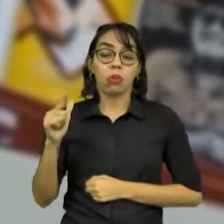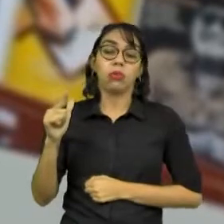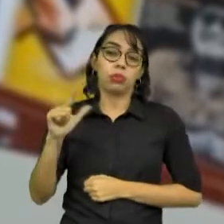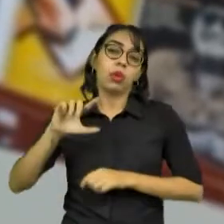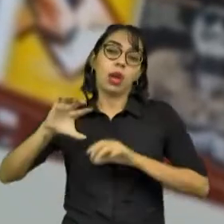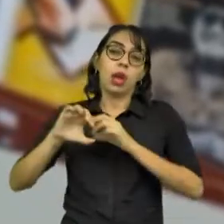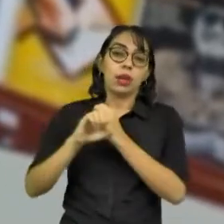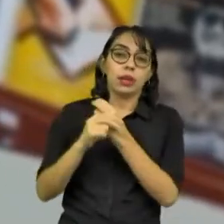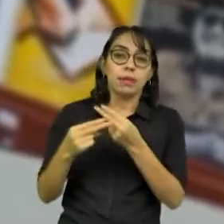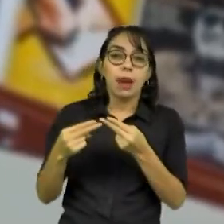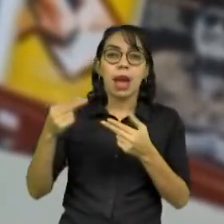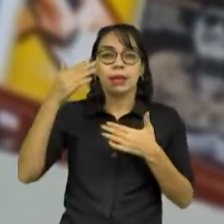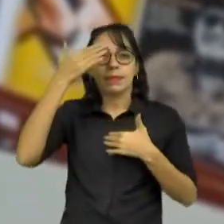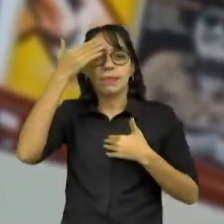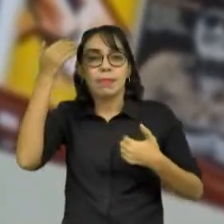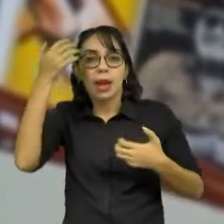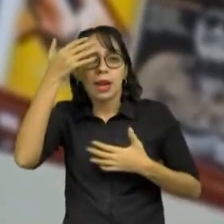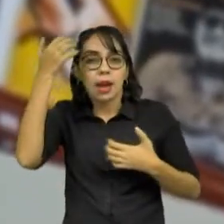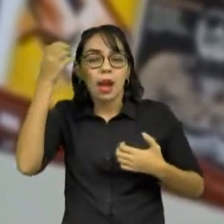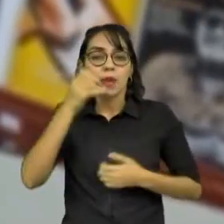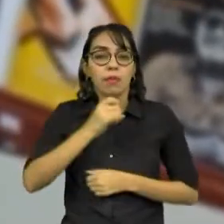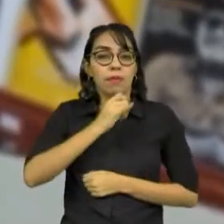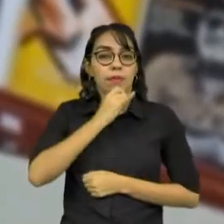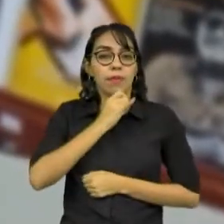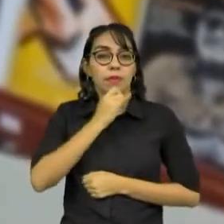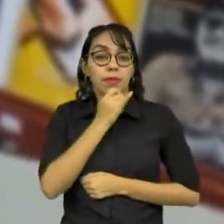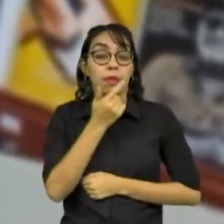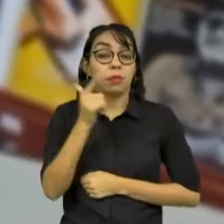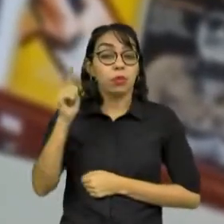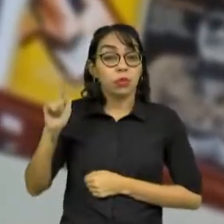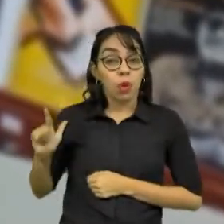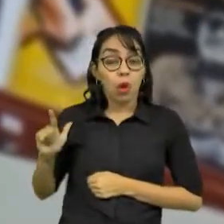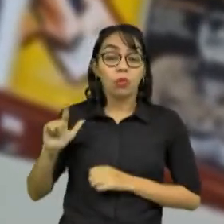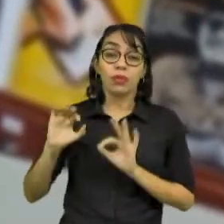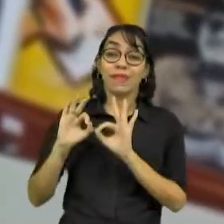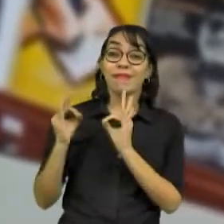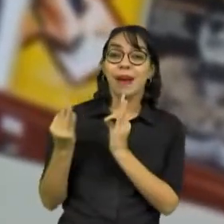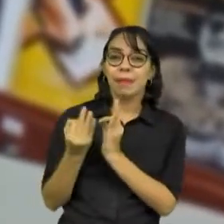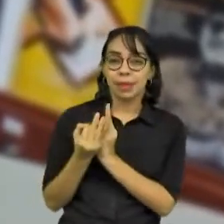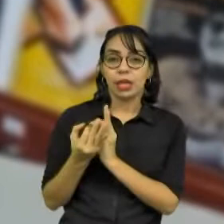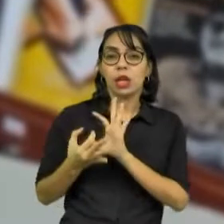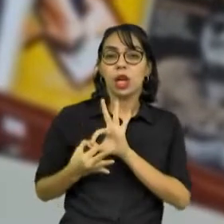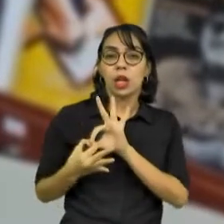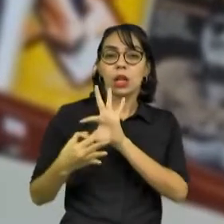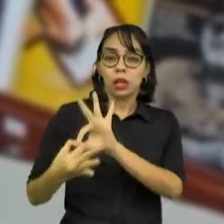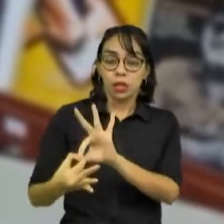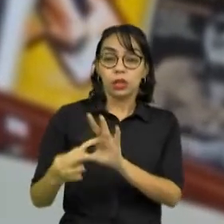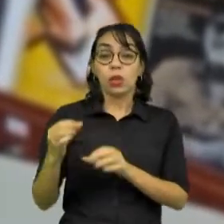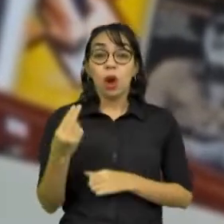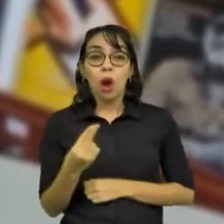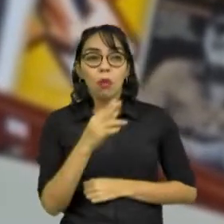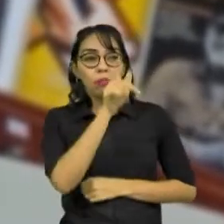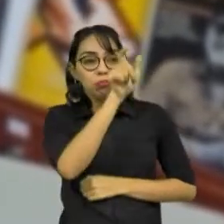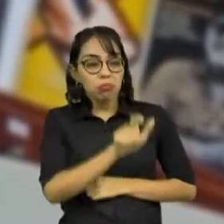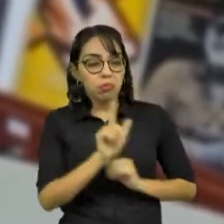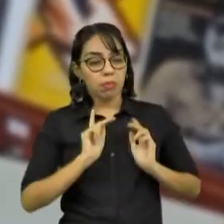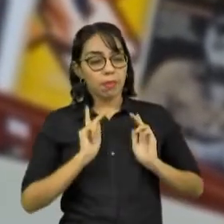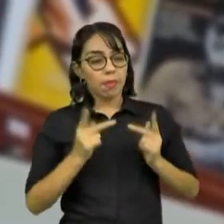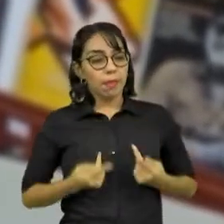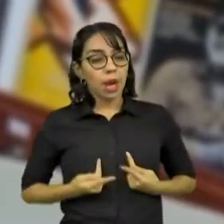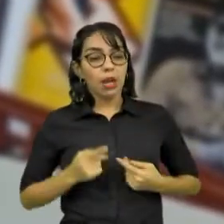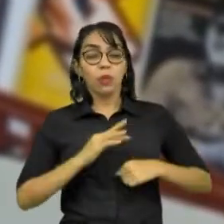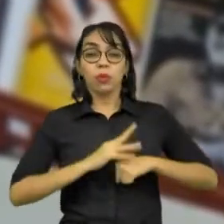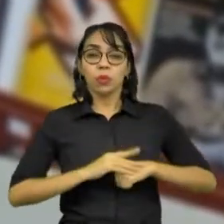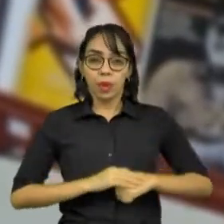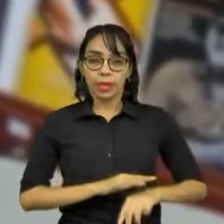são os reservatórios, né? Alguns outros primatas podem ser reservatórios, ou com outras pessoas doentes, né? Então, é uma doença viral, é